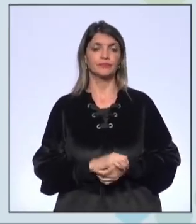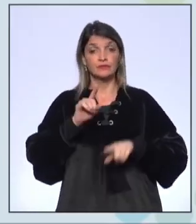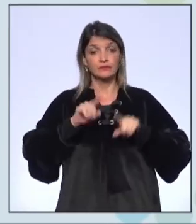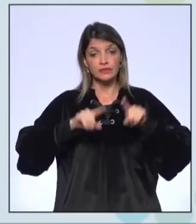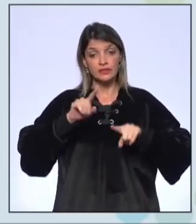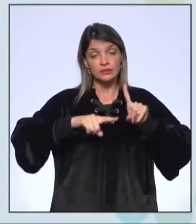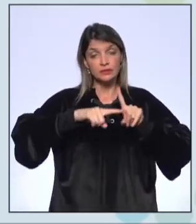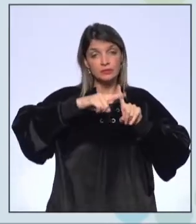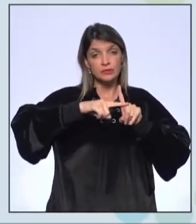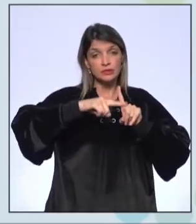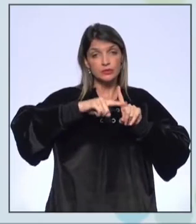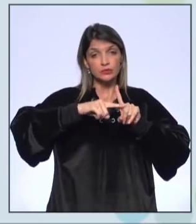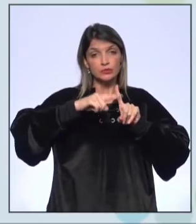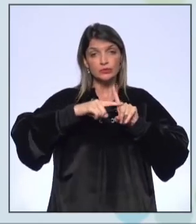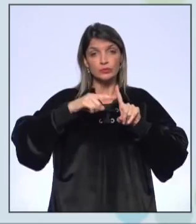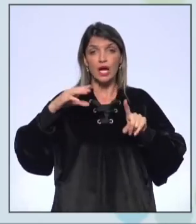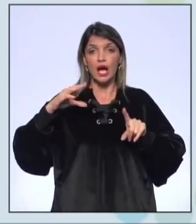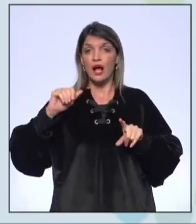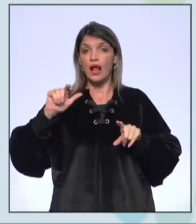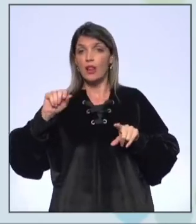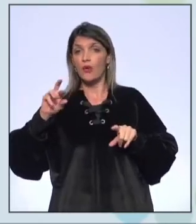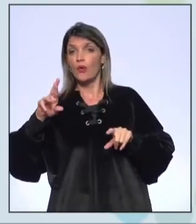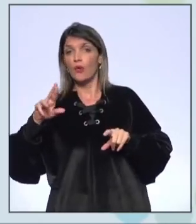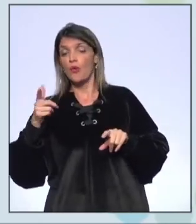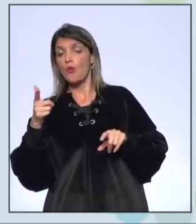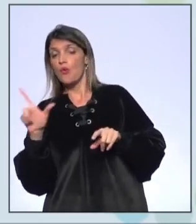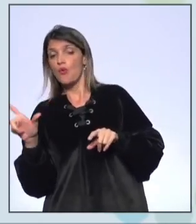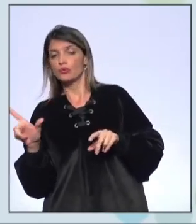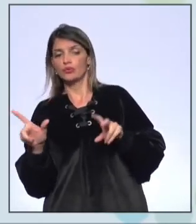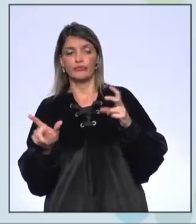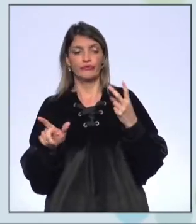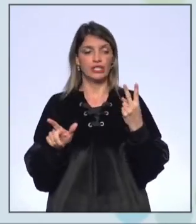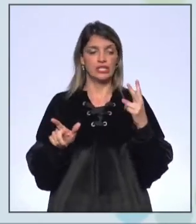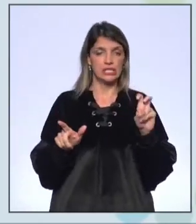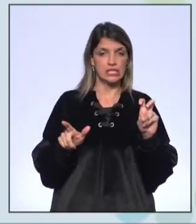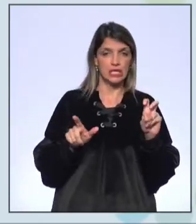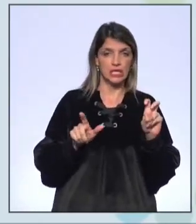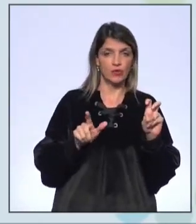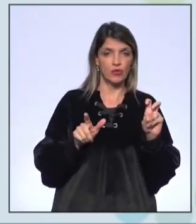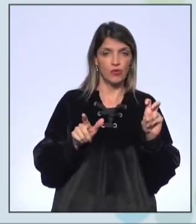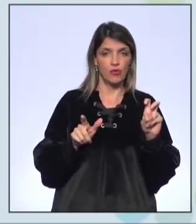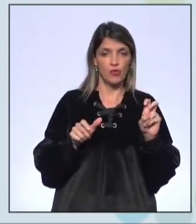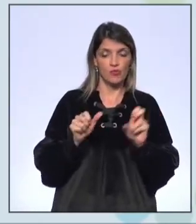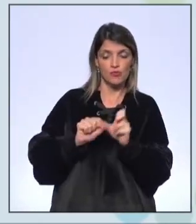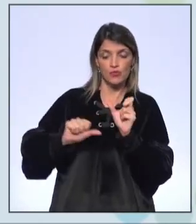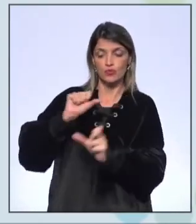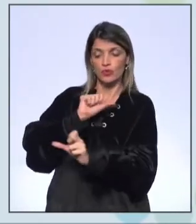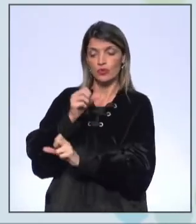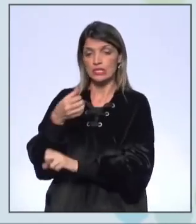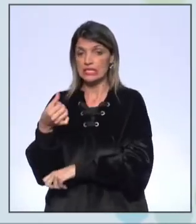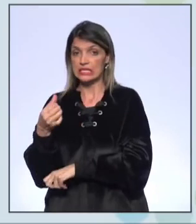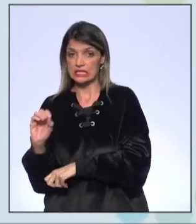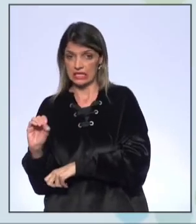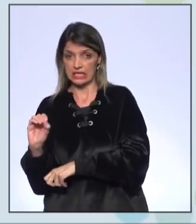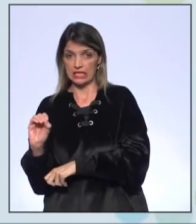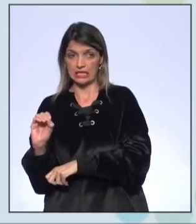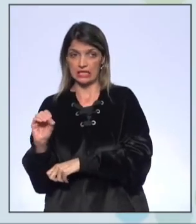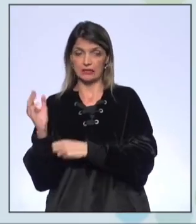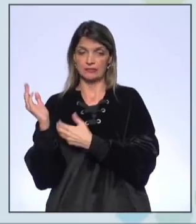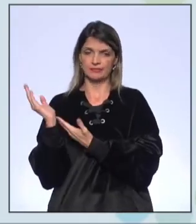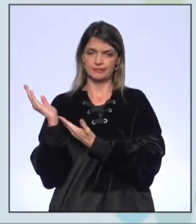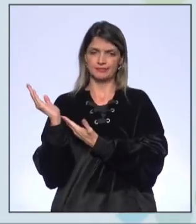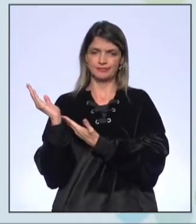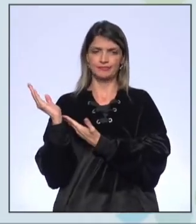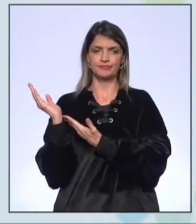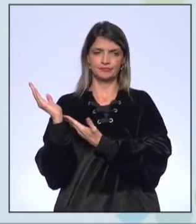calor do outro. Aí partiu de 25 para 60, certo? De 25 para 60, tá aí com vocês, na tela